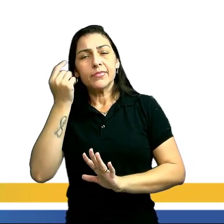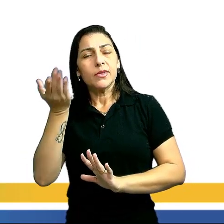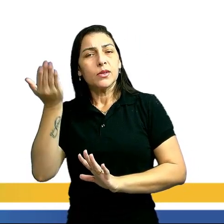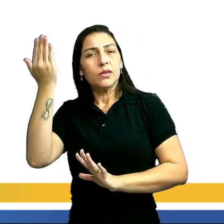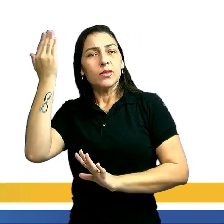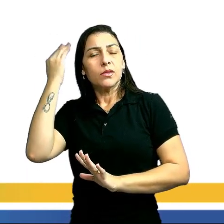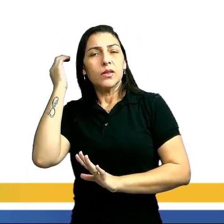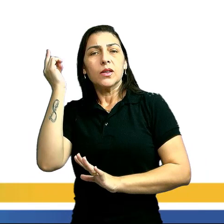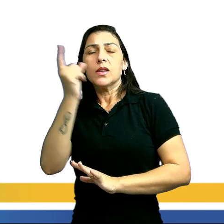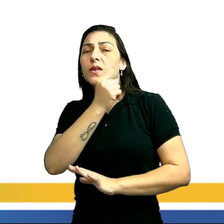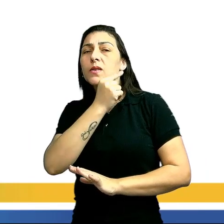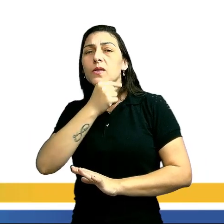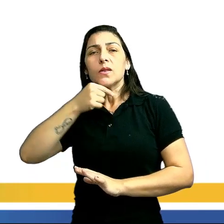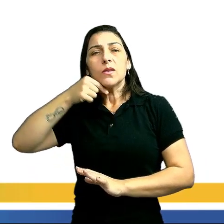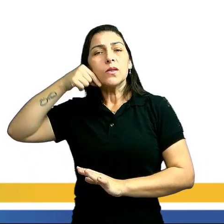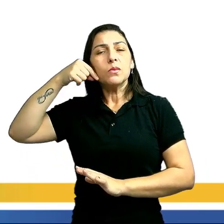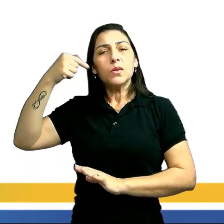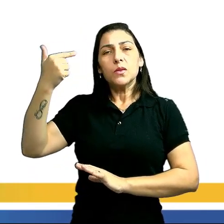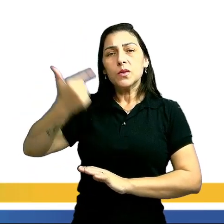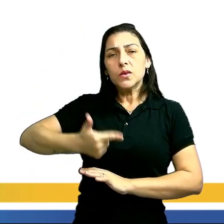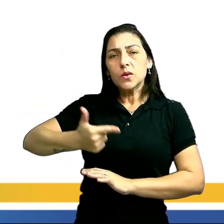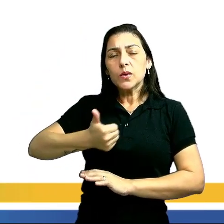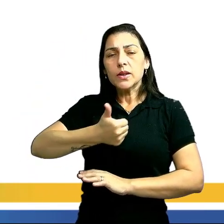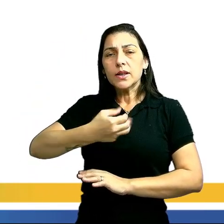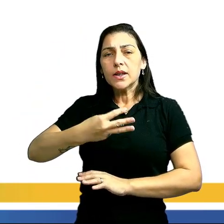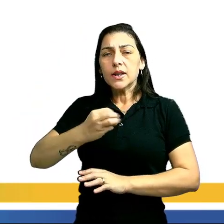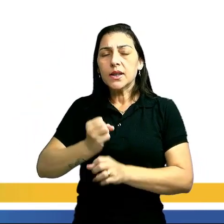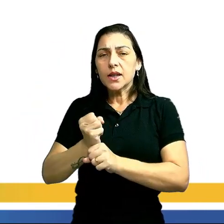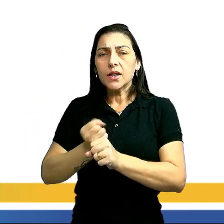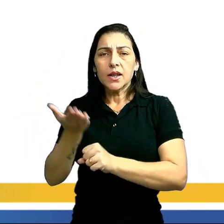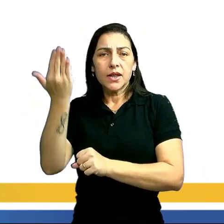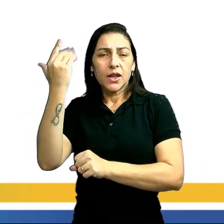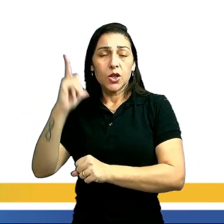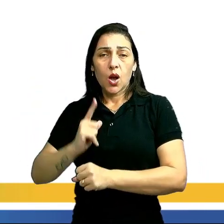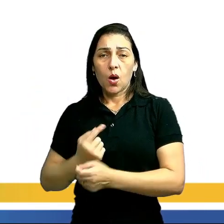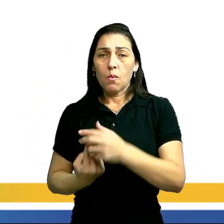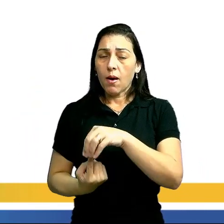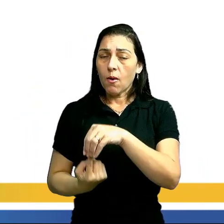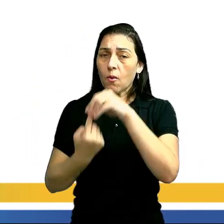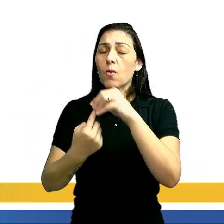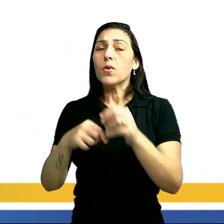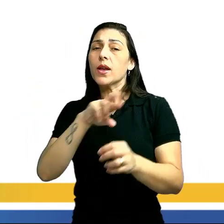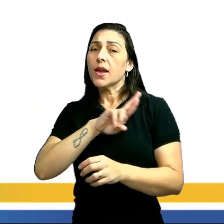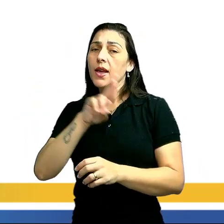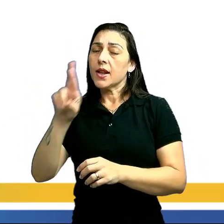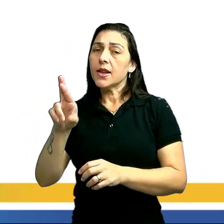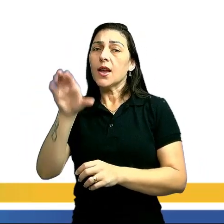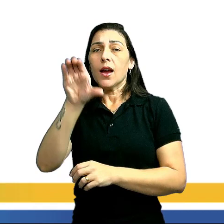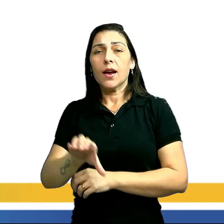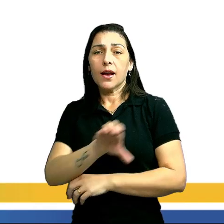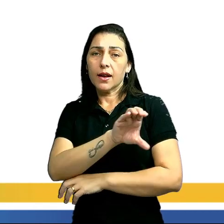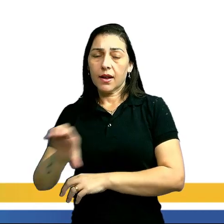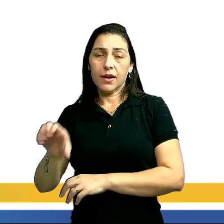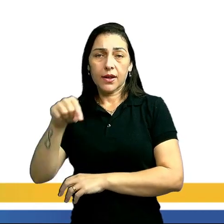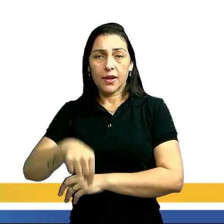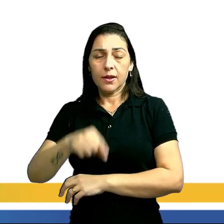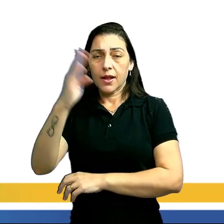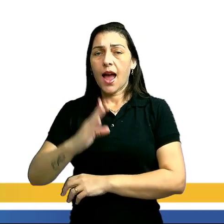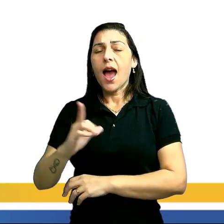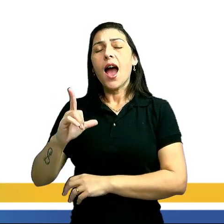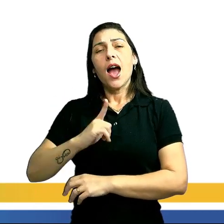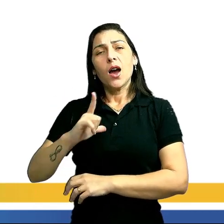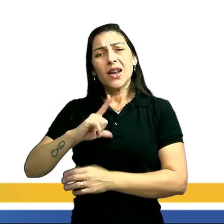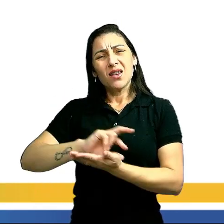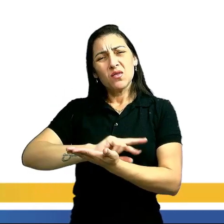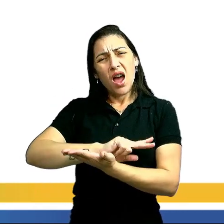Dom Pedro II, há mais ou menos 130 anos atrás, a gente tinha uma religião cristã aqui no Brasil, que era a católica. Agora nós